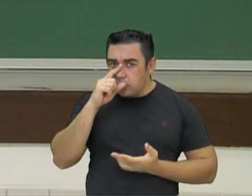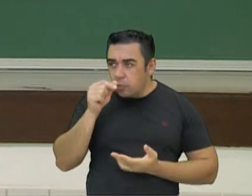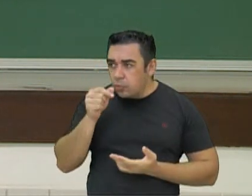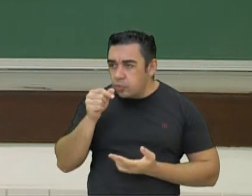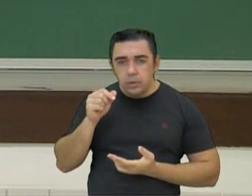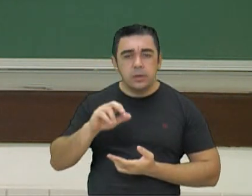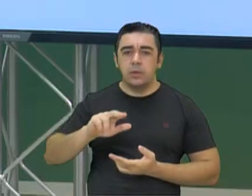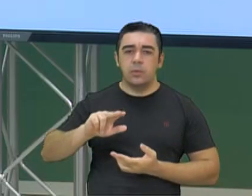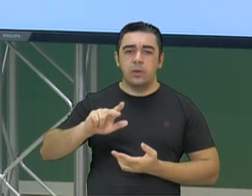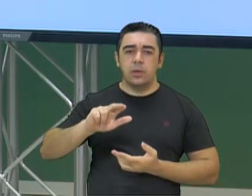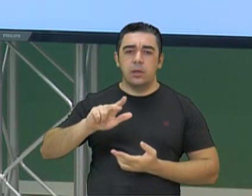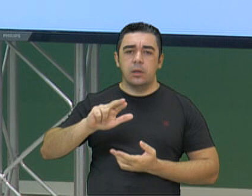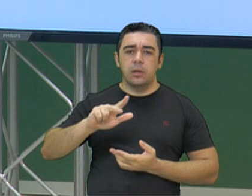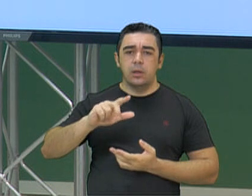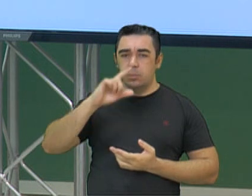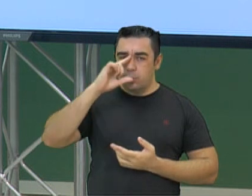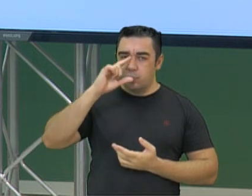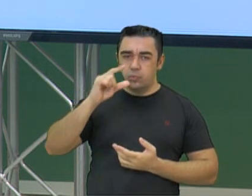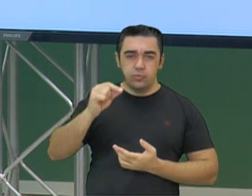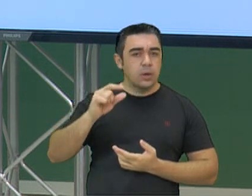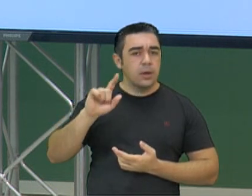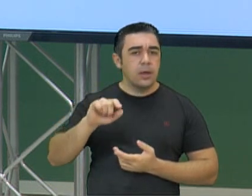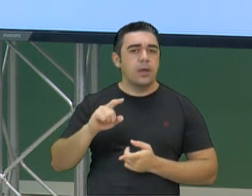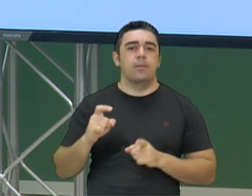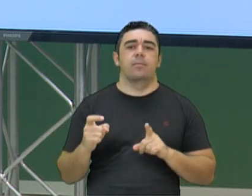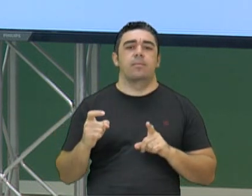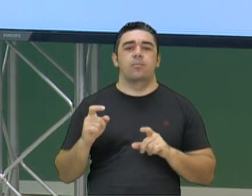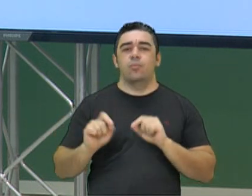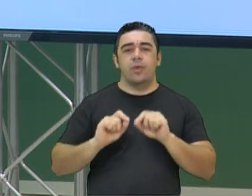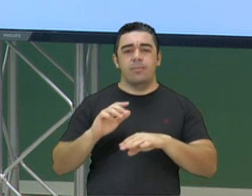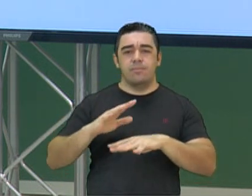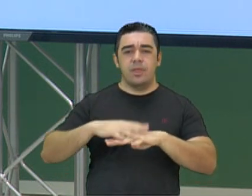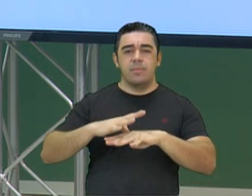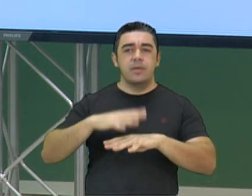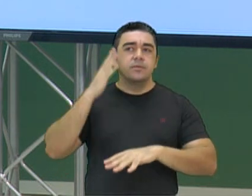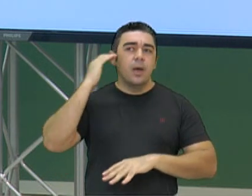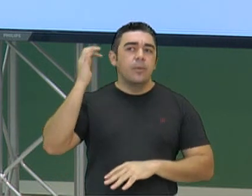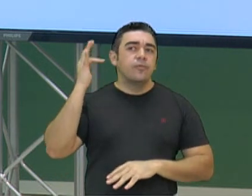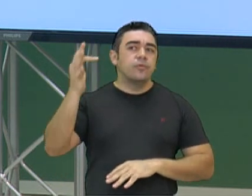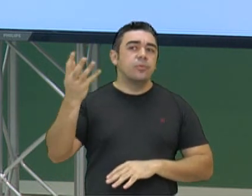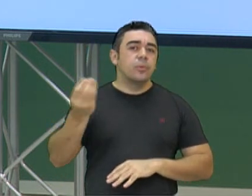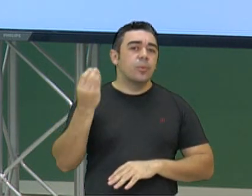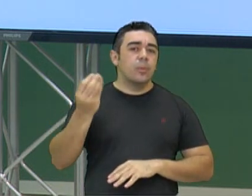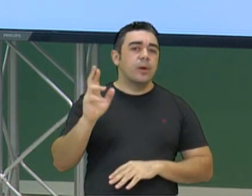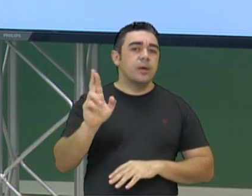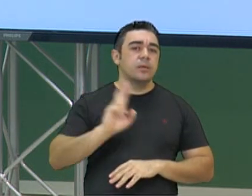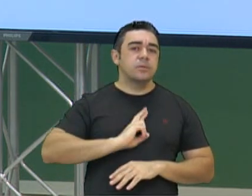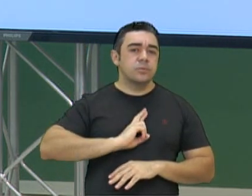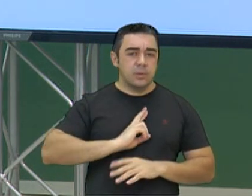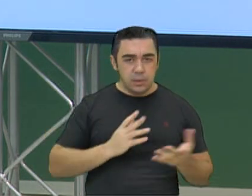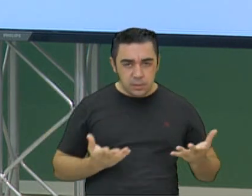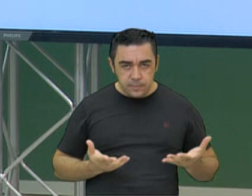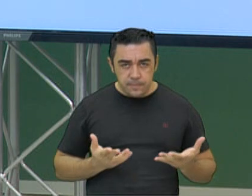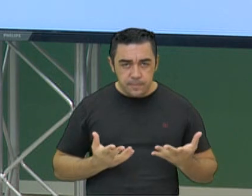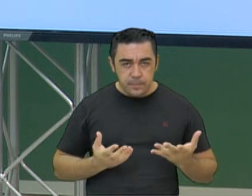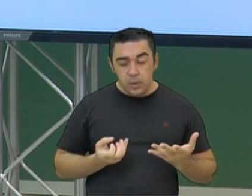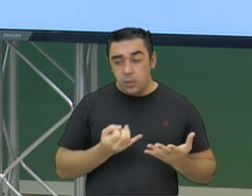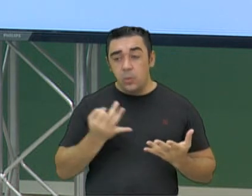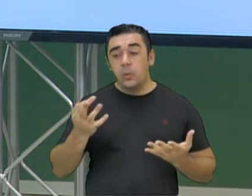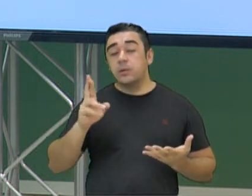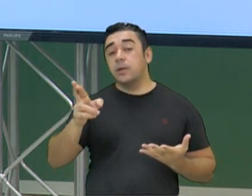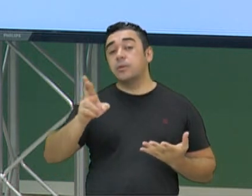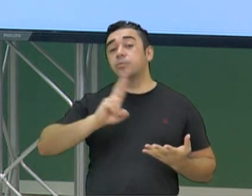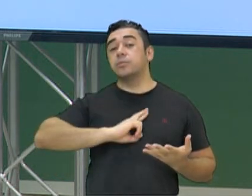Isso é matemática, é você conseguir prever o resultado, certo? Ter uma tendência daquele resultado,